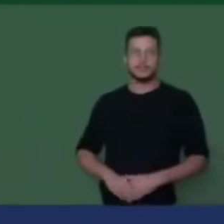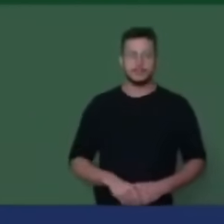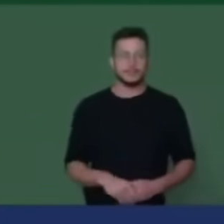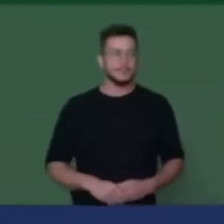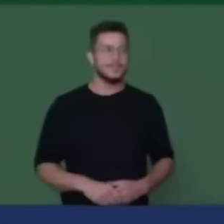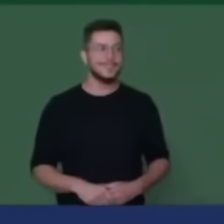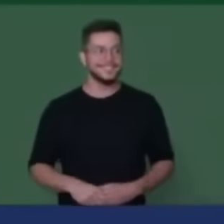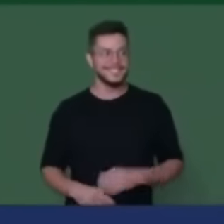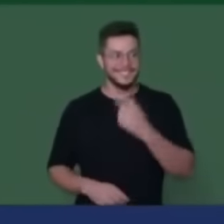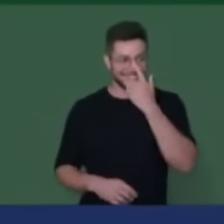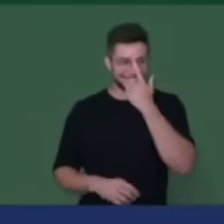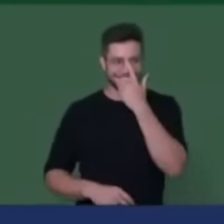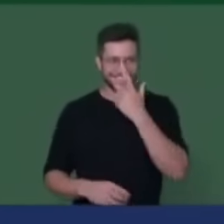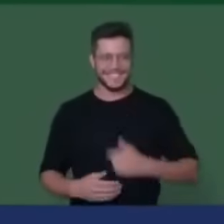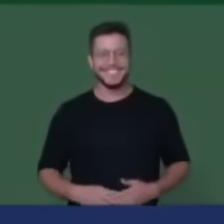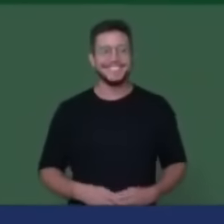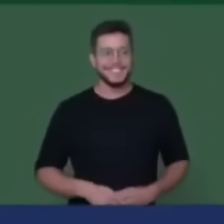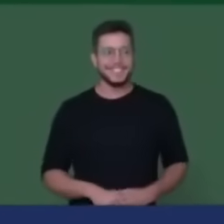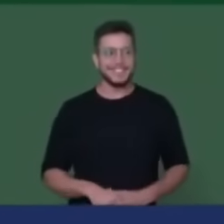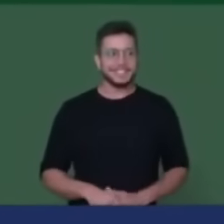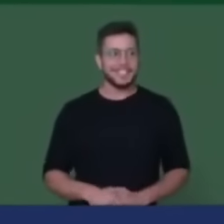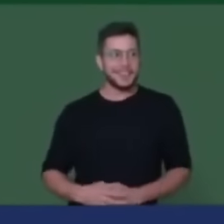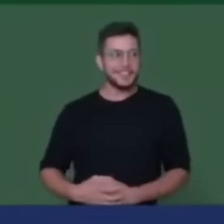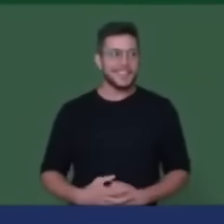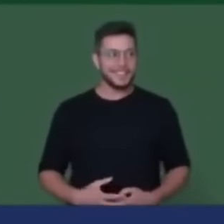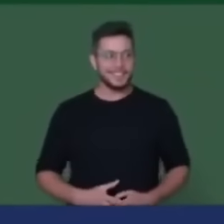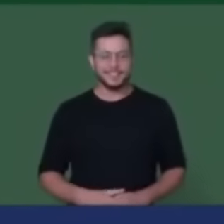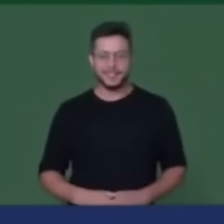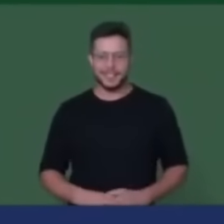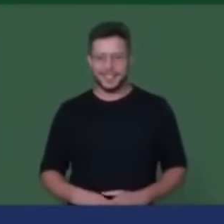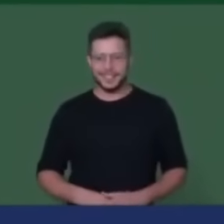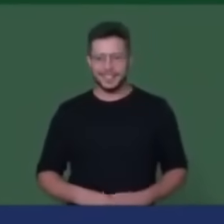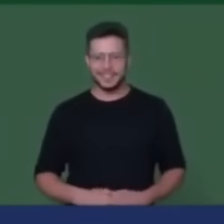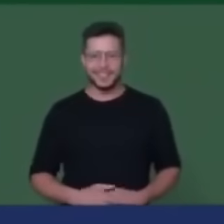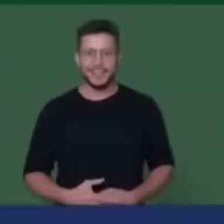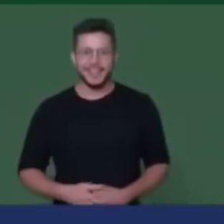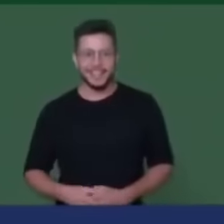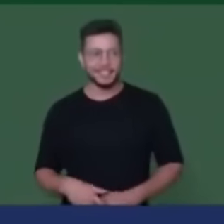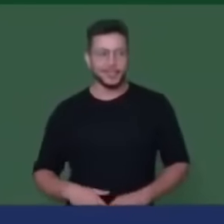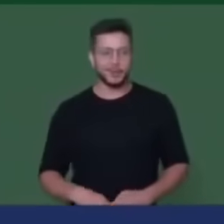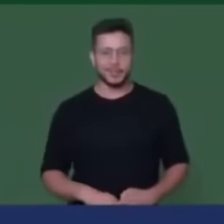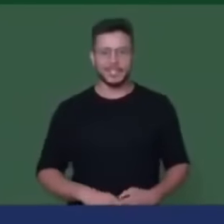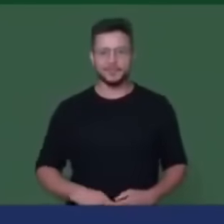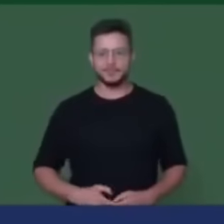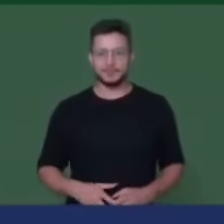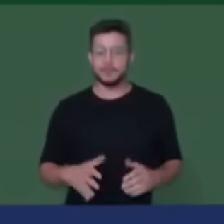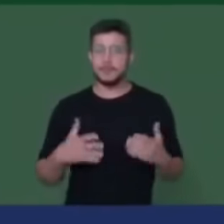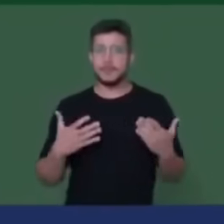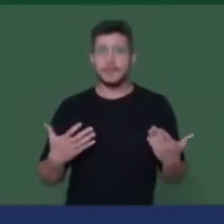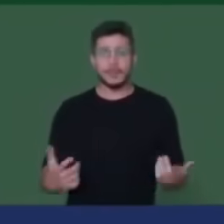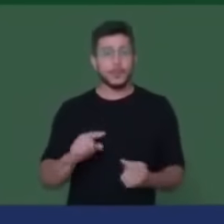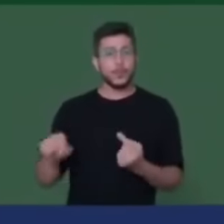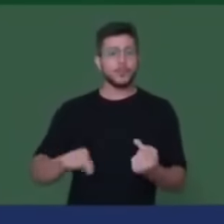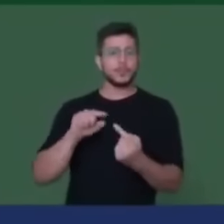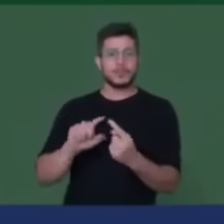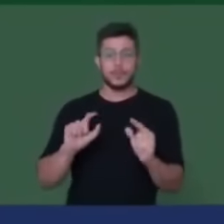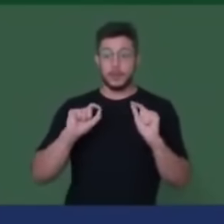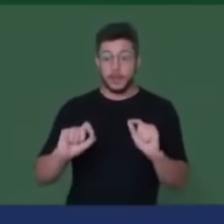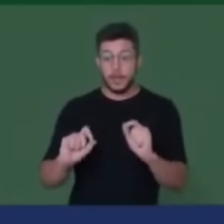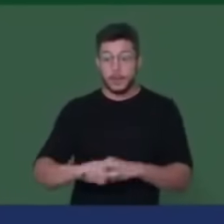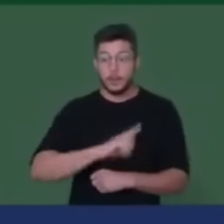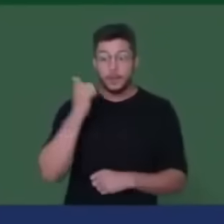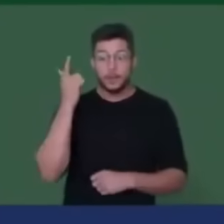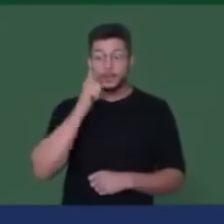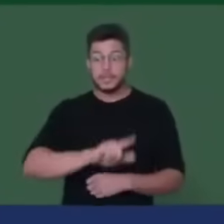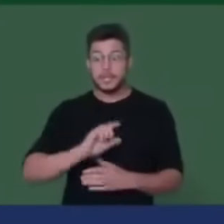Câmara, à exceção do Fundeb, do Fundo Constitucional do Distrito Federal, era manter o espírito daquilo que